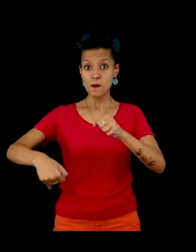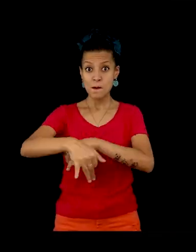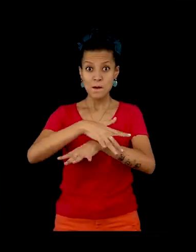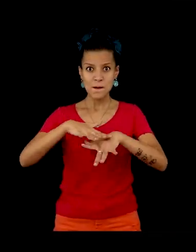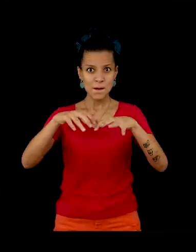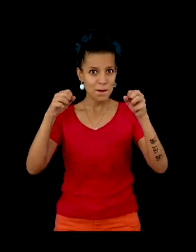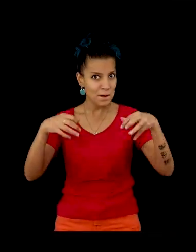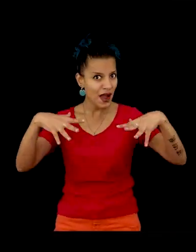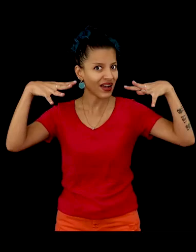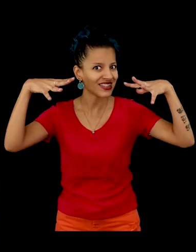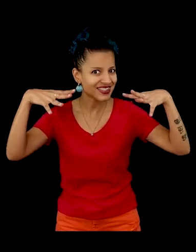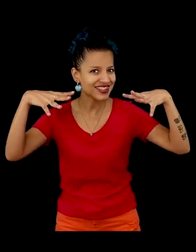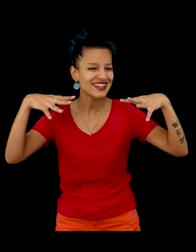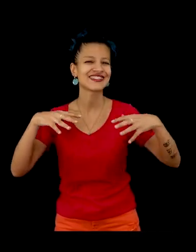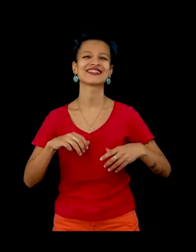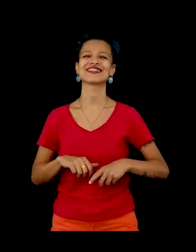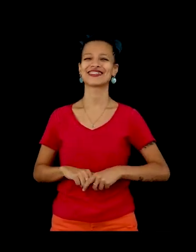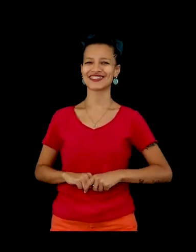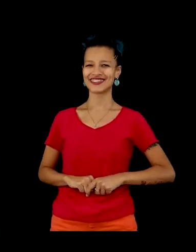Mágica.